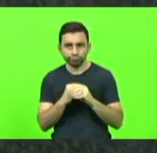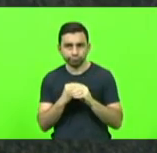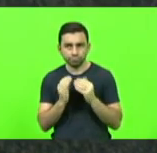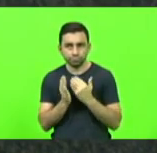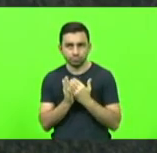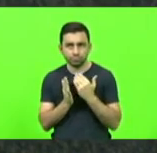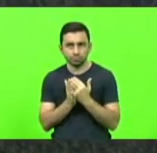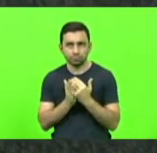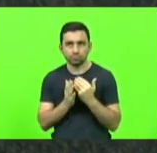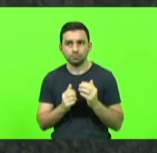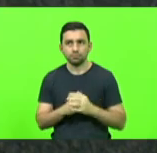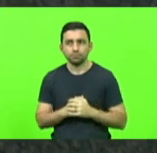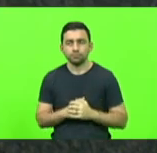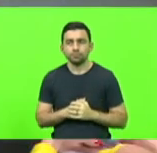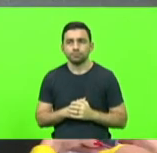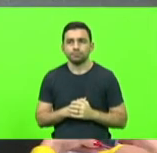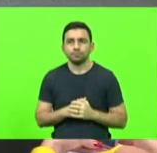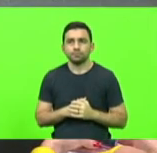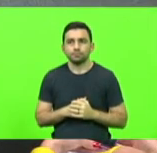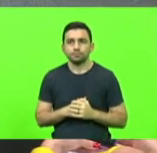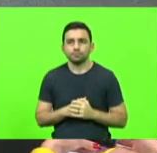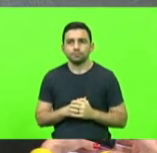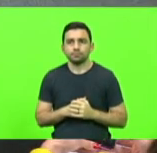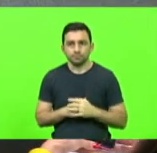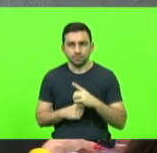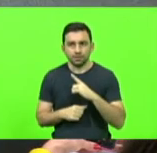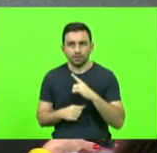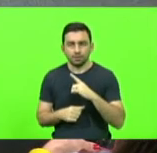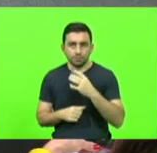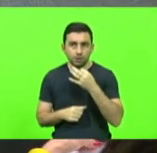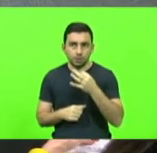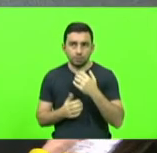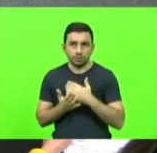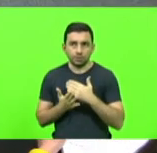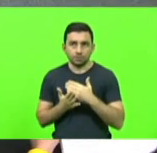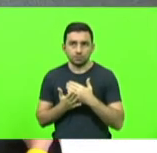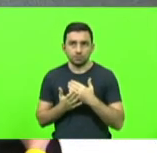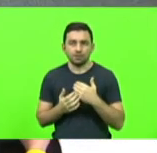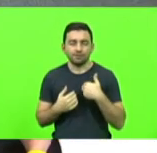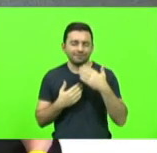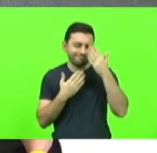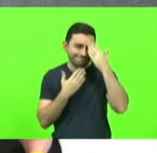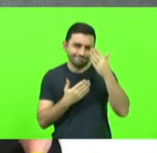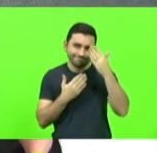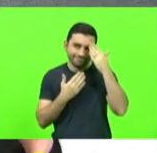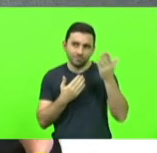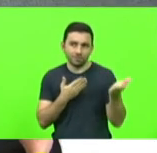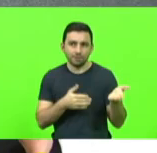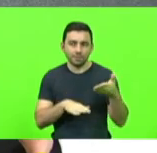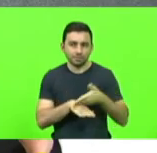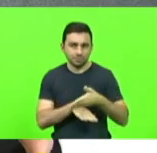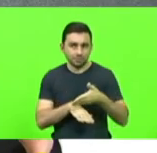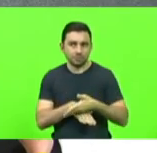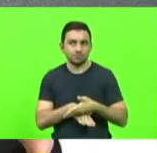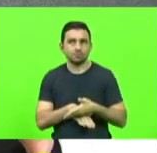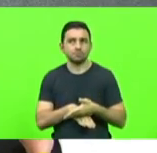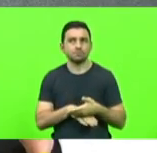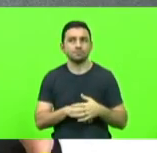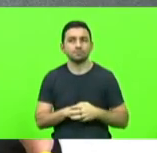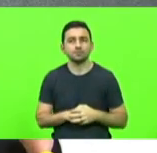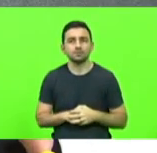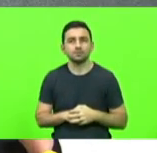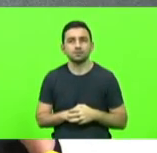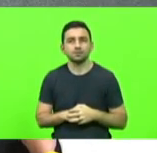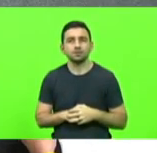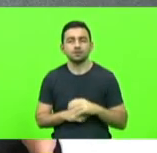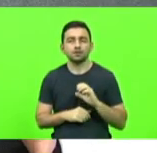coisa? Não sei se tem mais algum tempo. Eu agradeço demais a participação, né, do